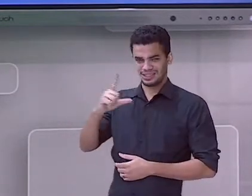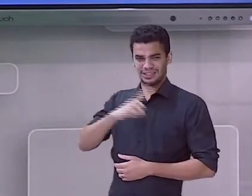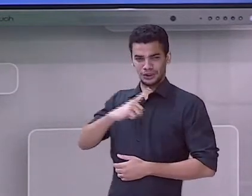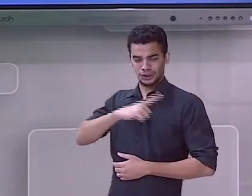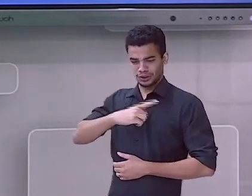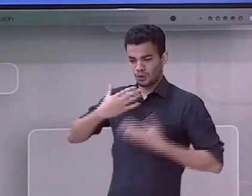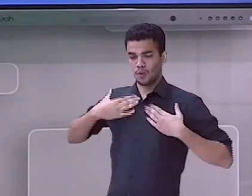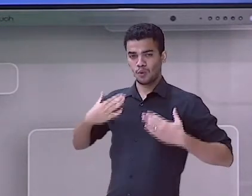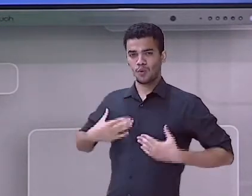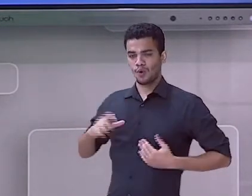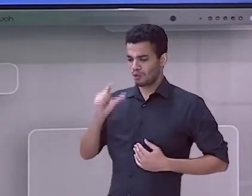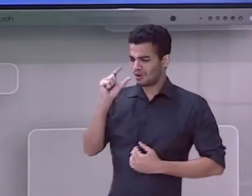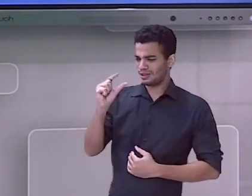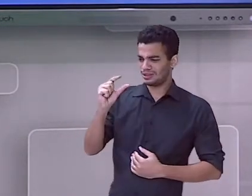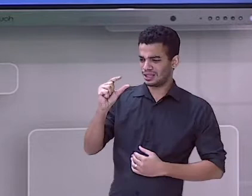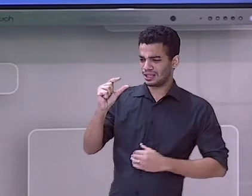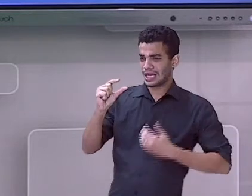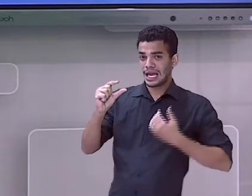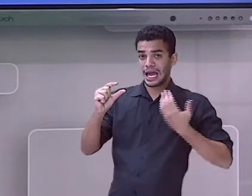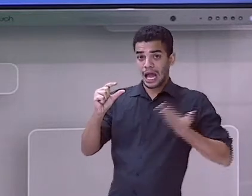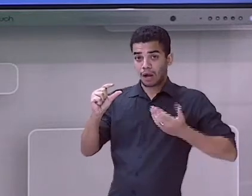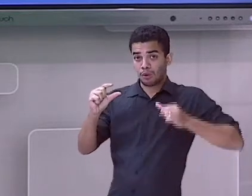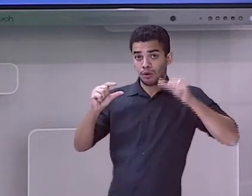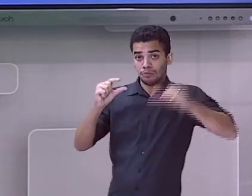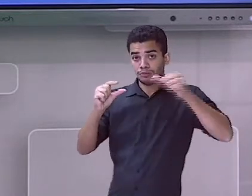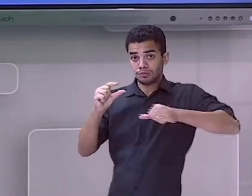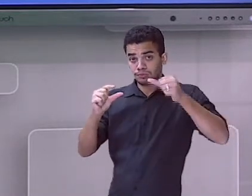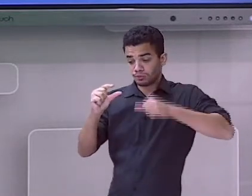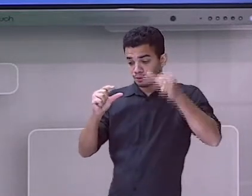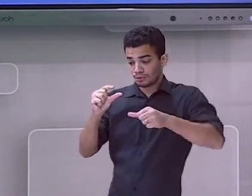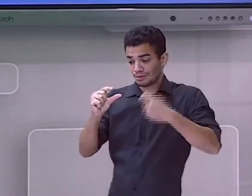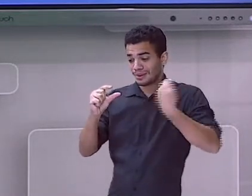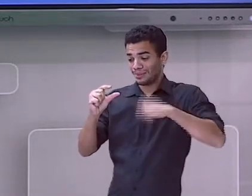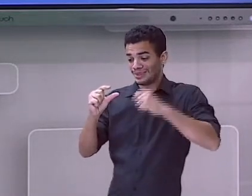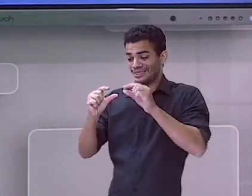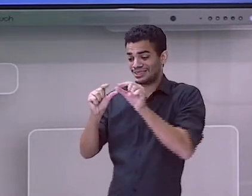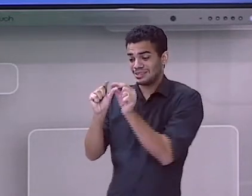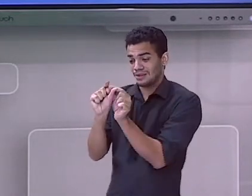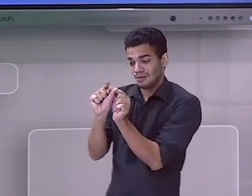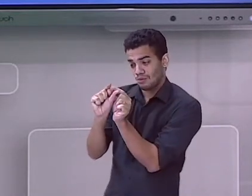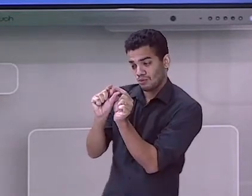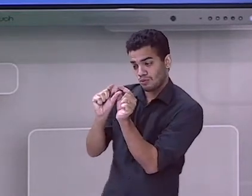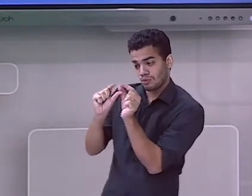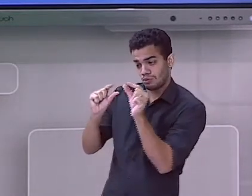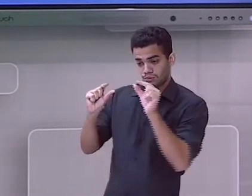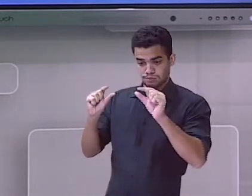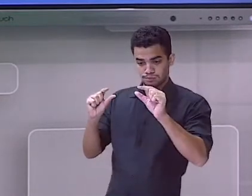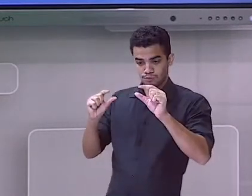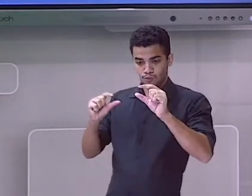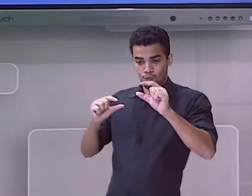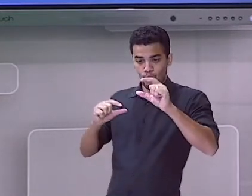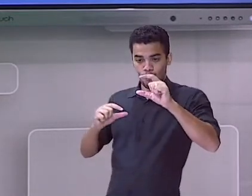protege. Então, ela precisa reorganizar esse esqueleto. Então, ela se prende no casco da árvore.